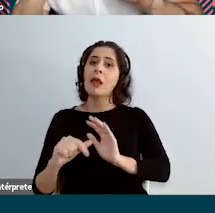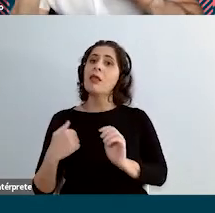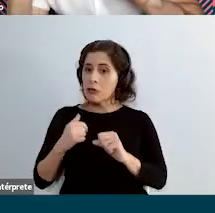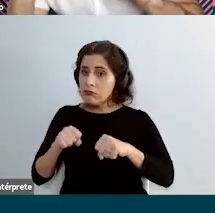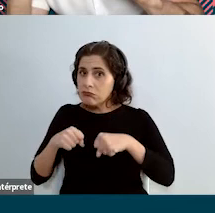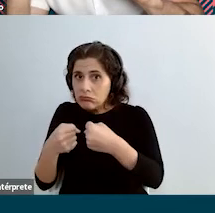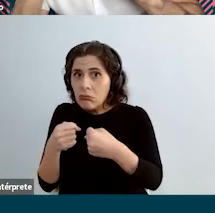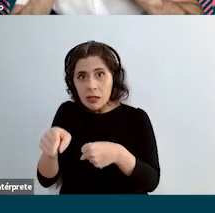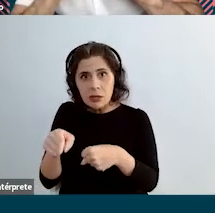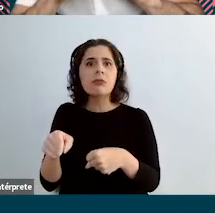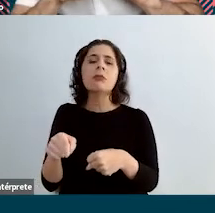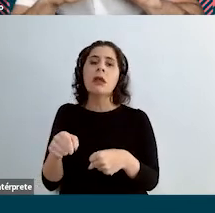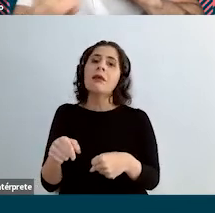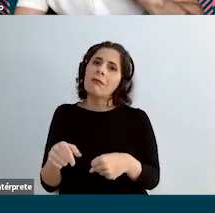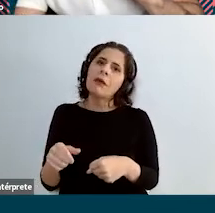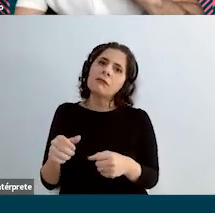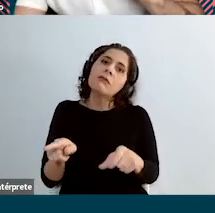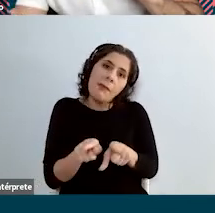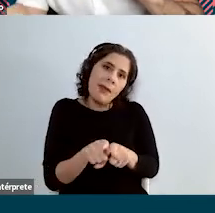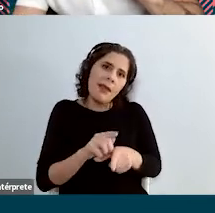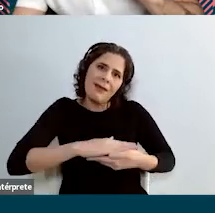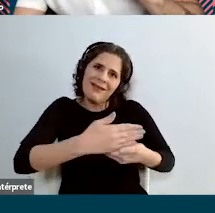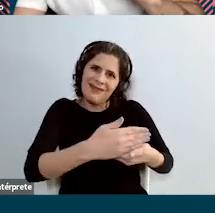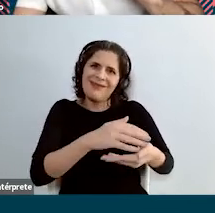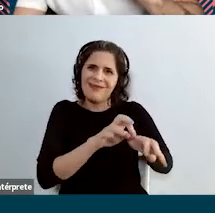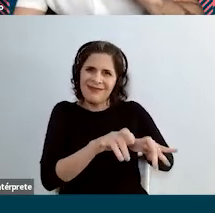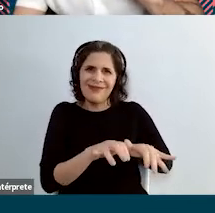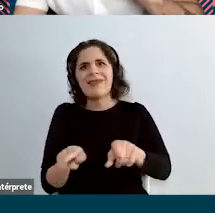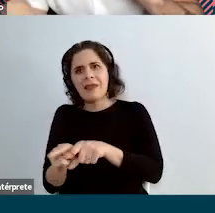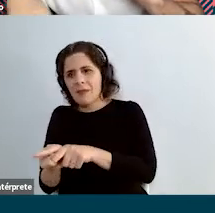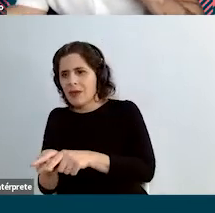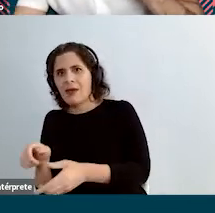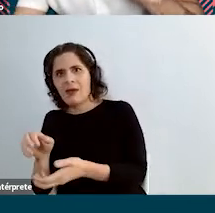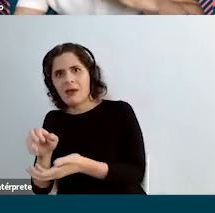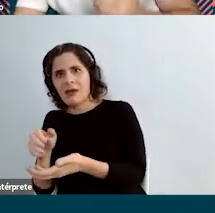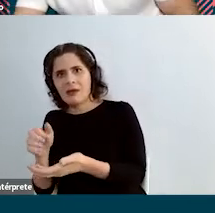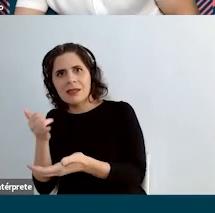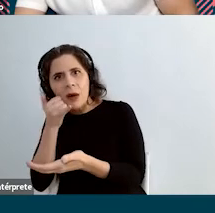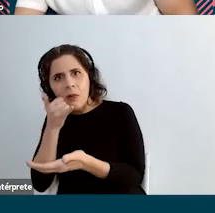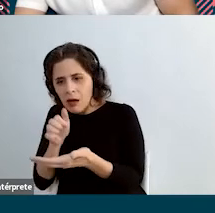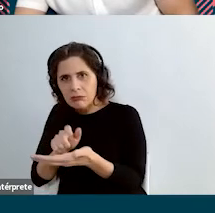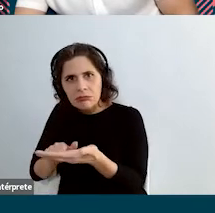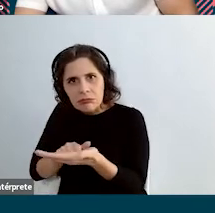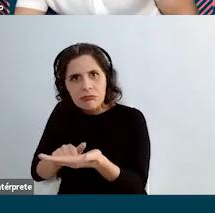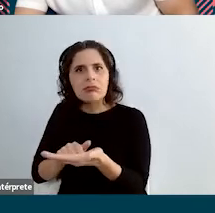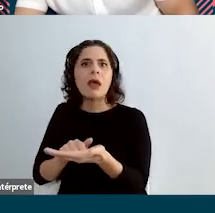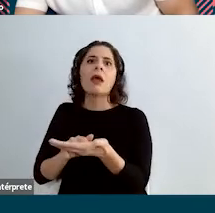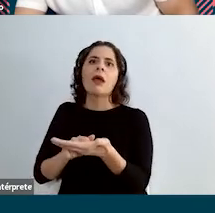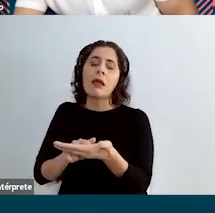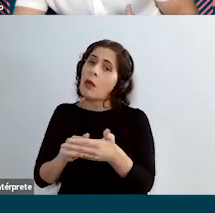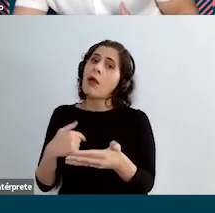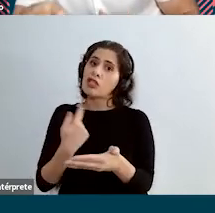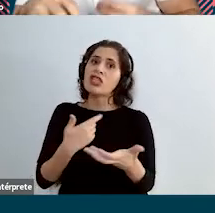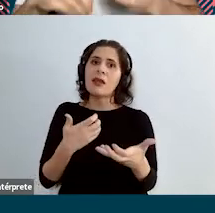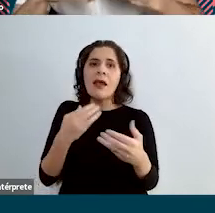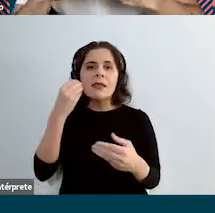focado nisso, algumas pessoas mobile também, e do outro lado, a gente tinha a estratégia de melhorar a experiência, como que